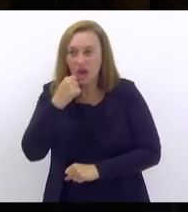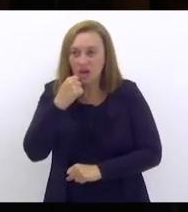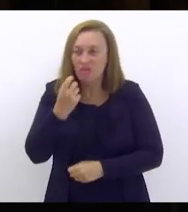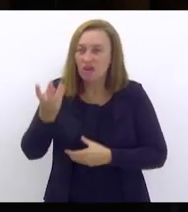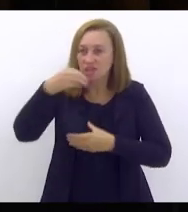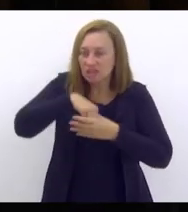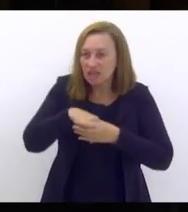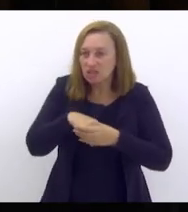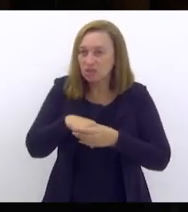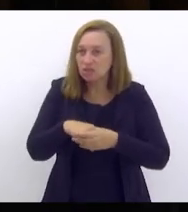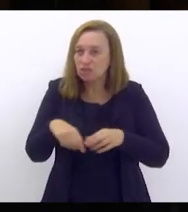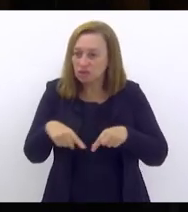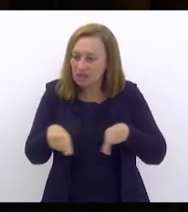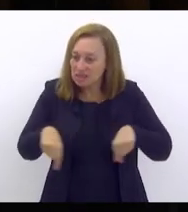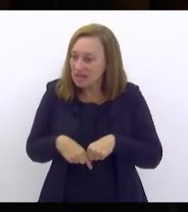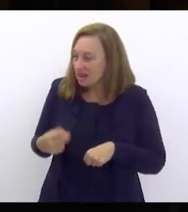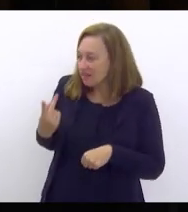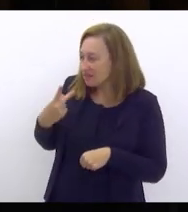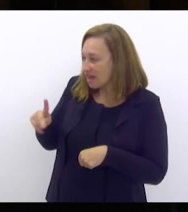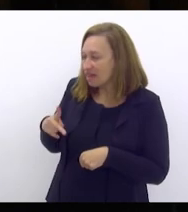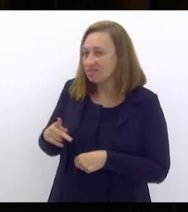dentro do gabinete dele?